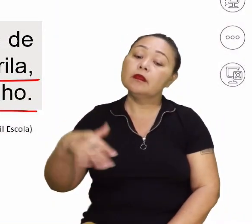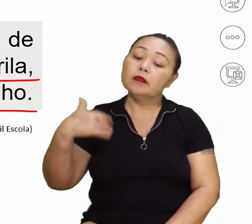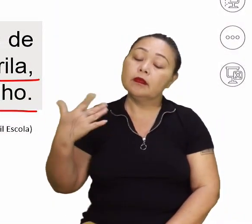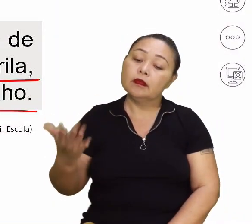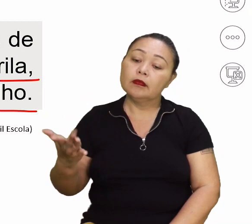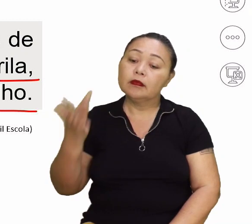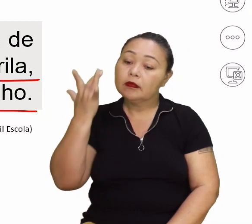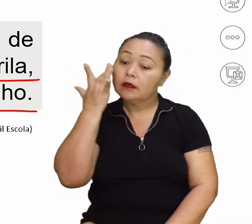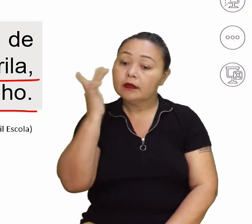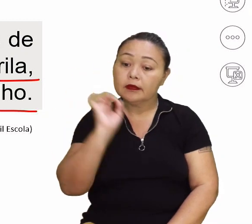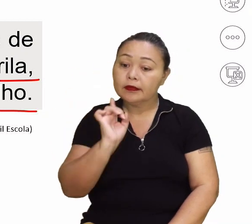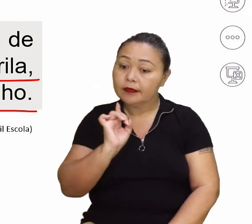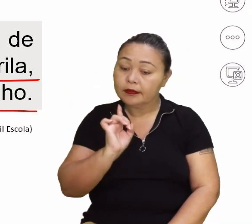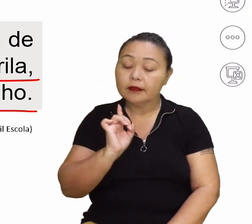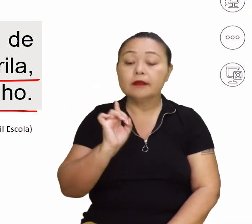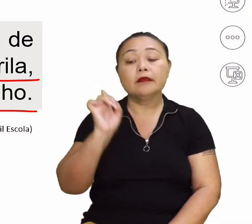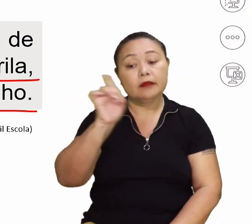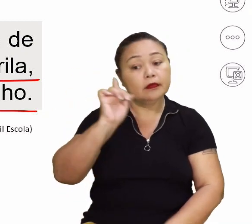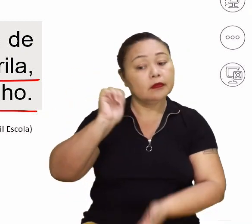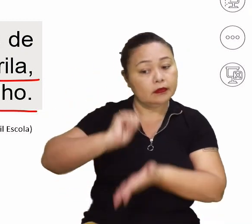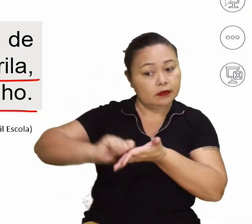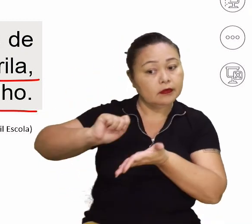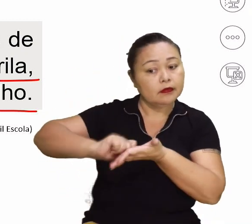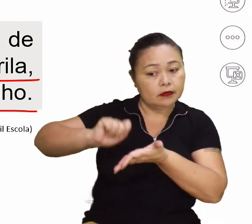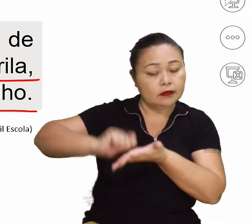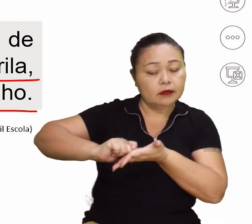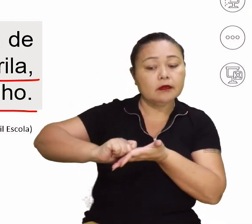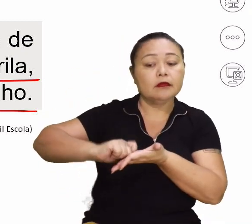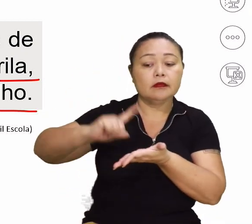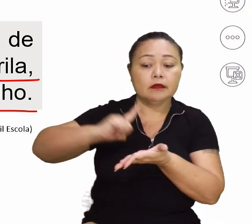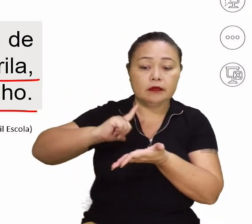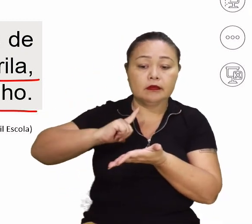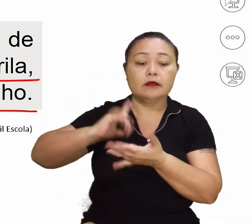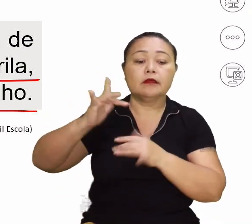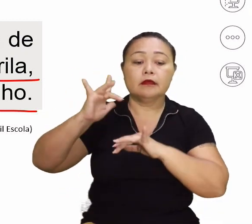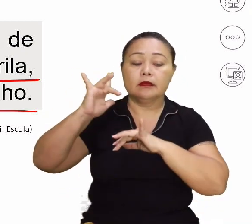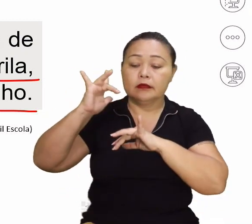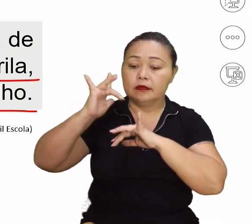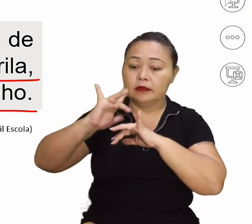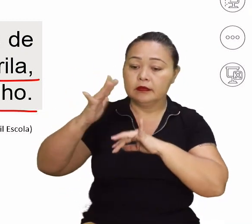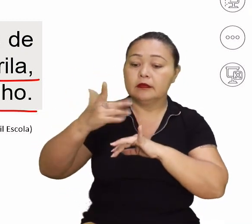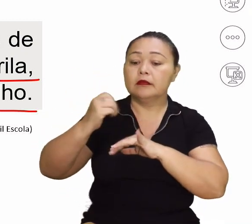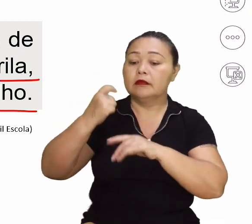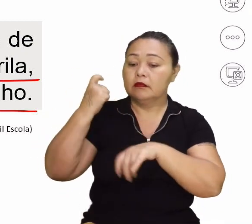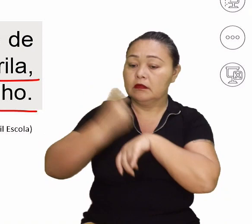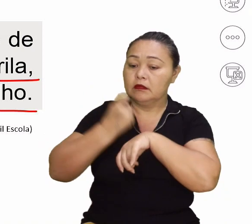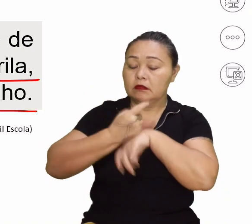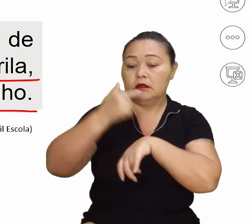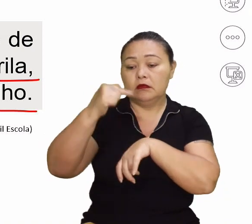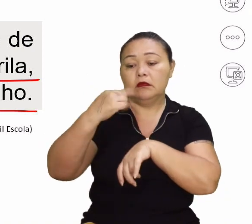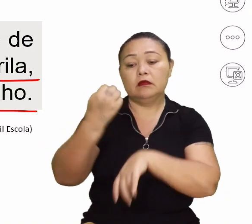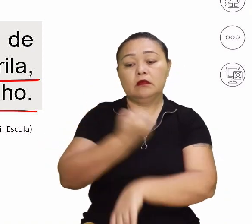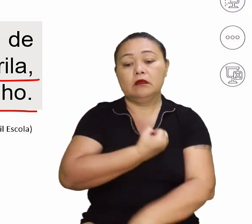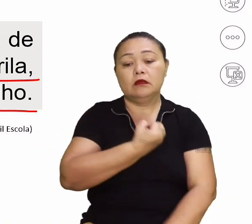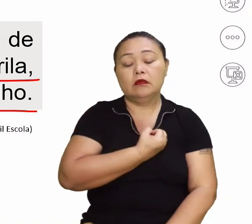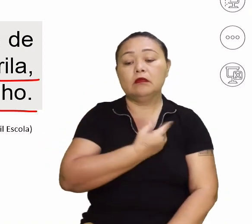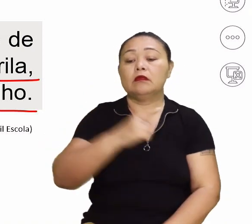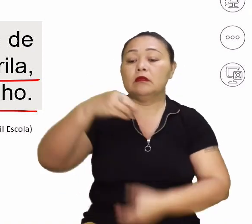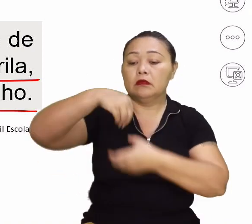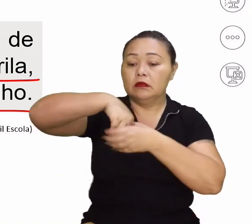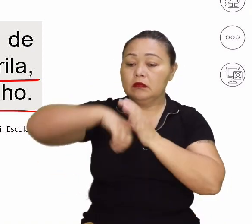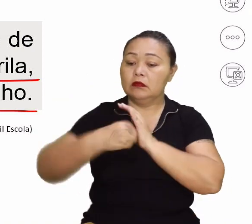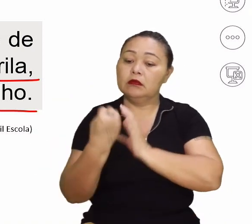Professor, essa eu não sabia. Beleza, anota aí. Diamante tem dureza 7 e é uma das coisas mais duras que se tem na